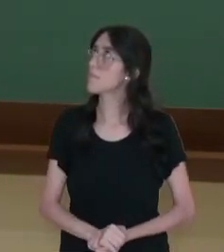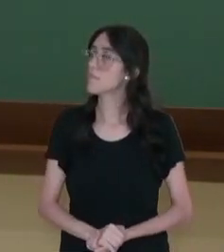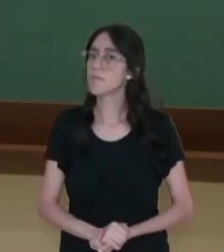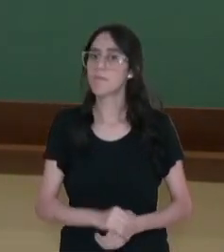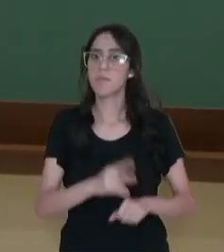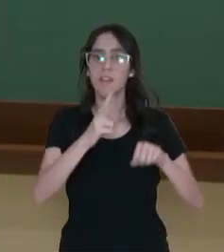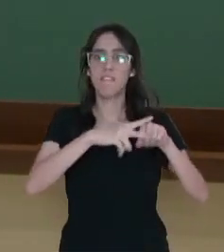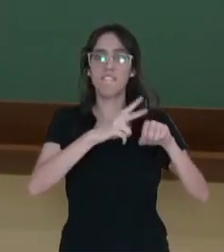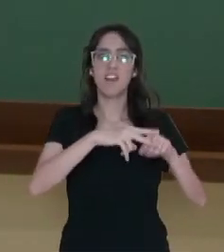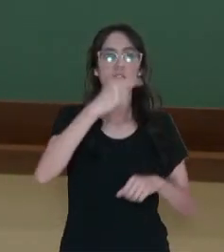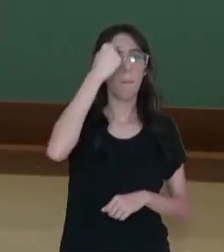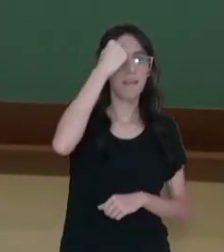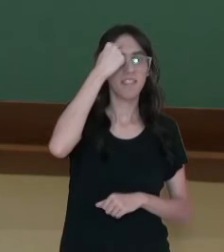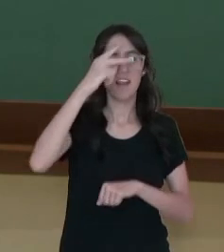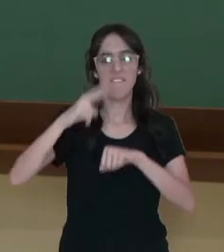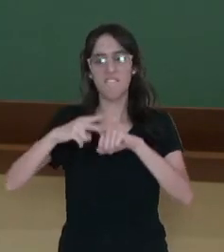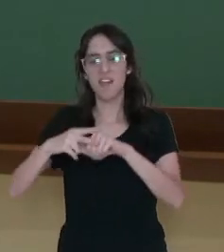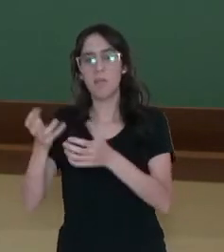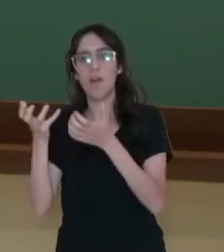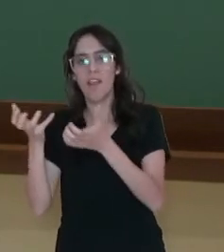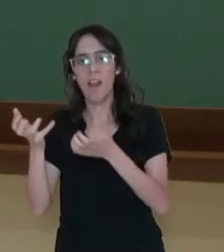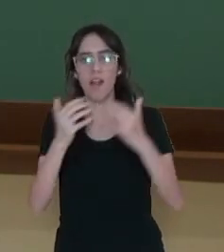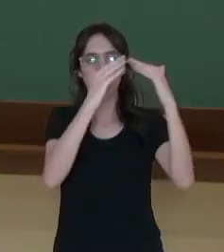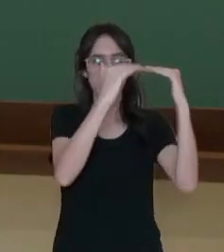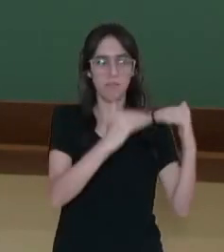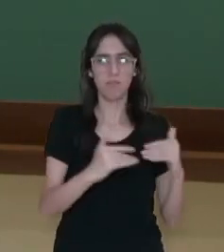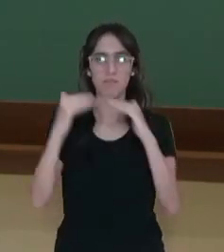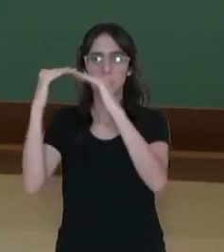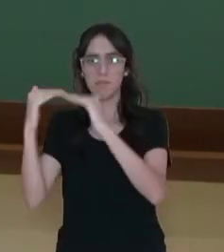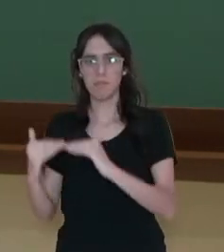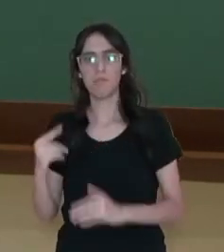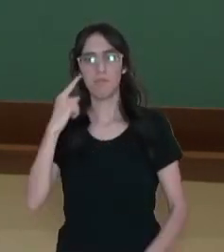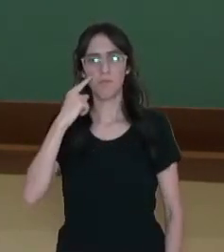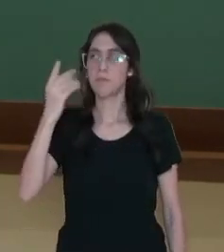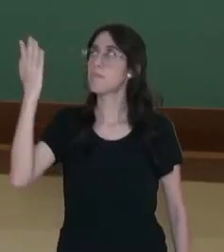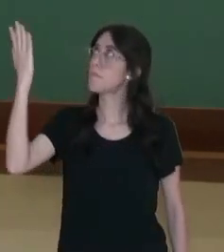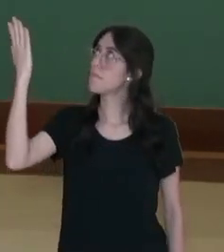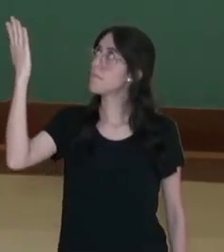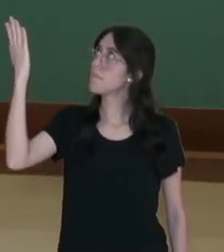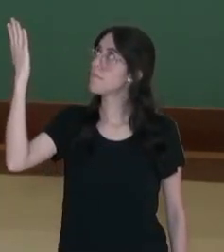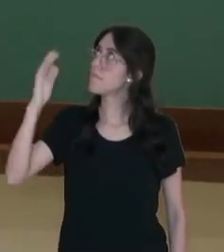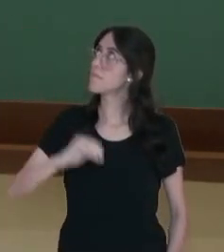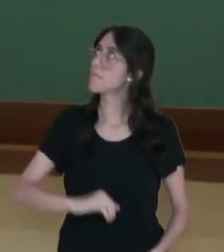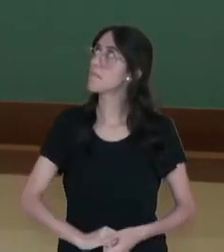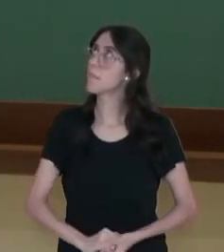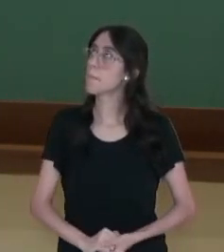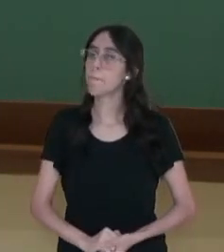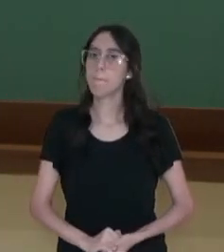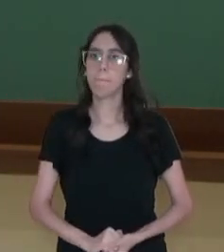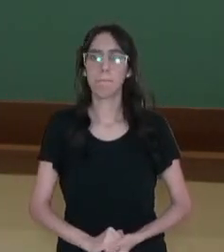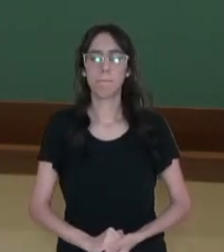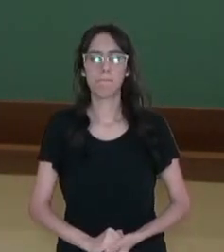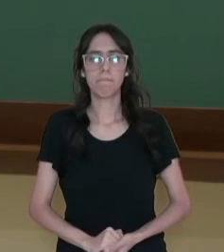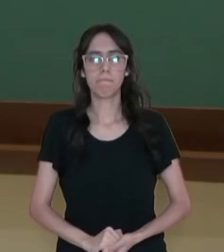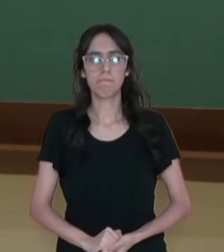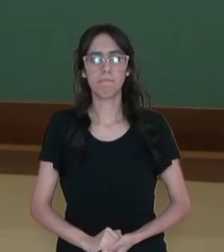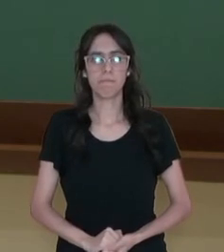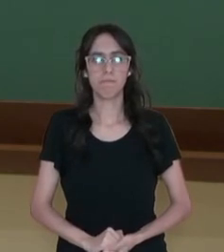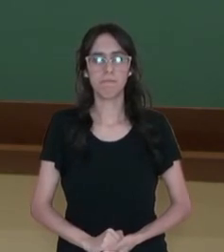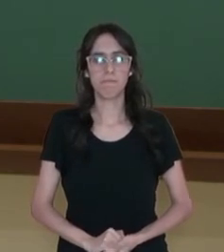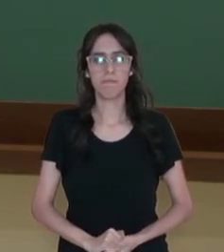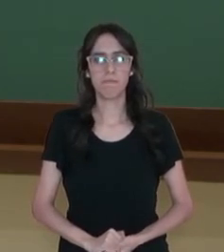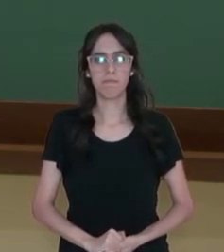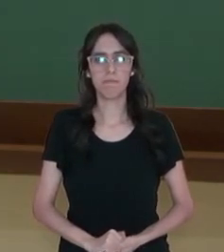y querer e um verbo em infinitivo para completar. Então, os exemplos são: